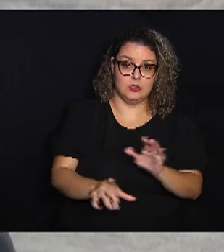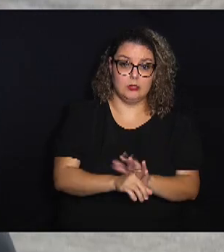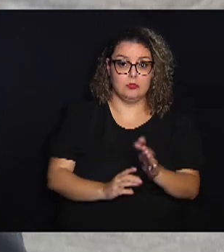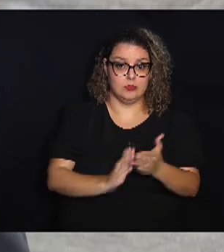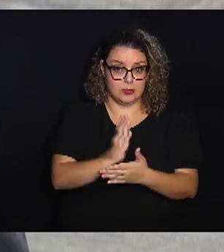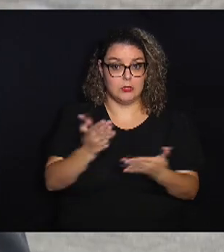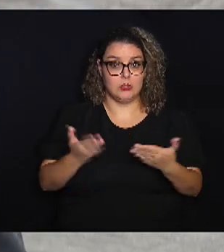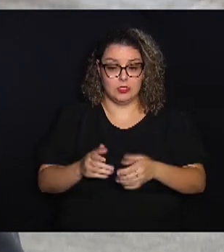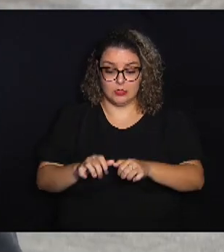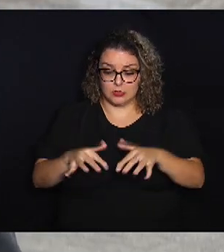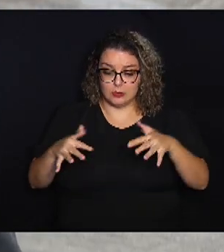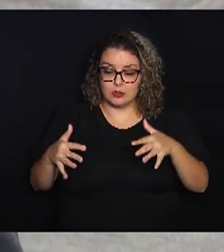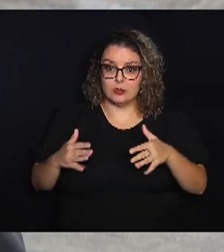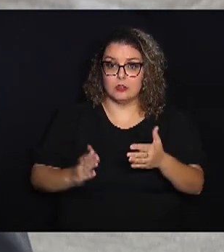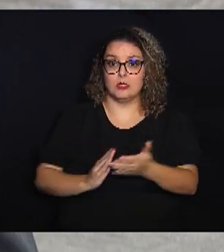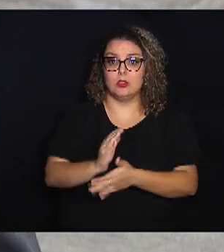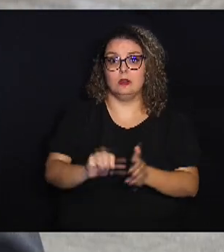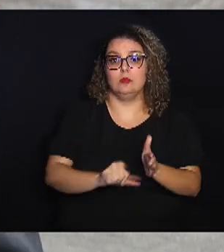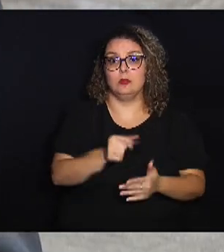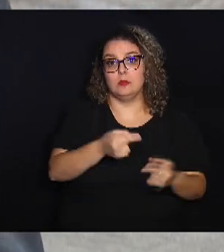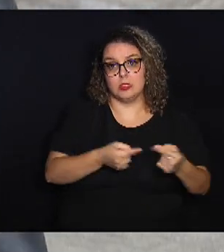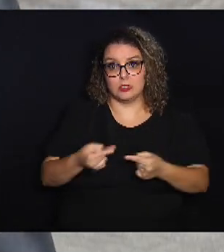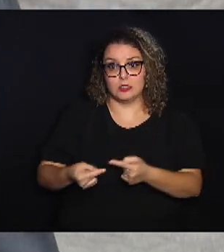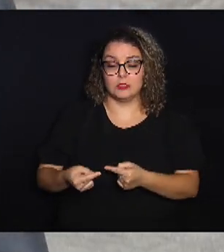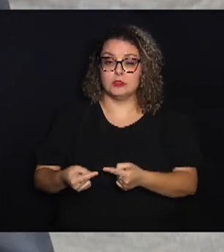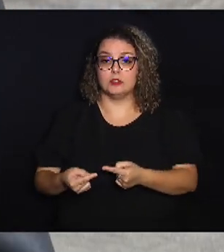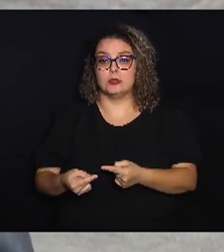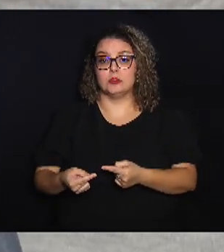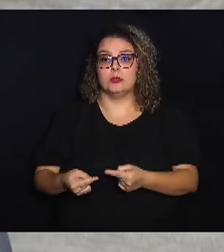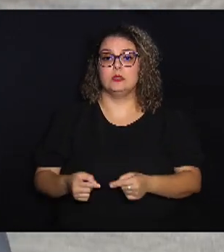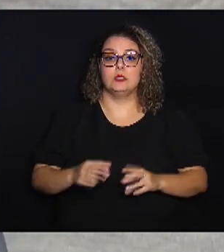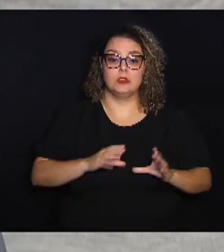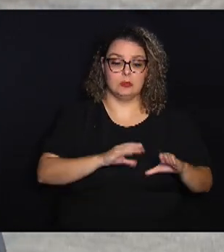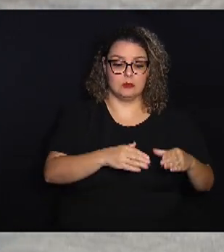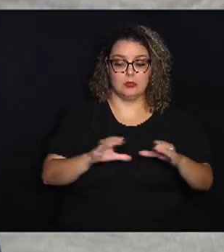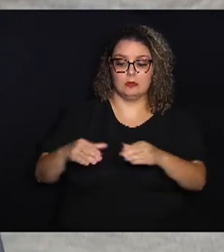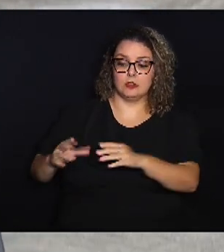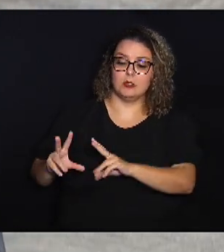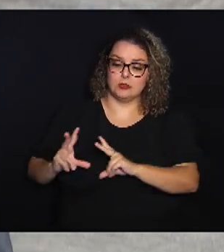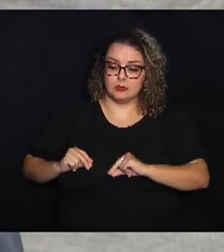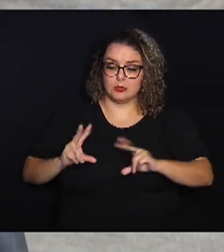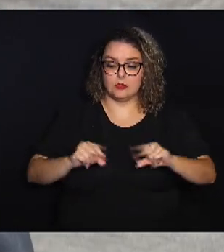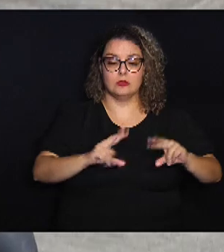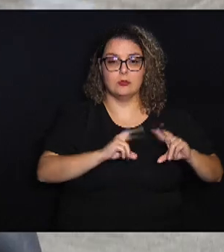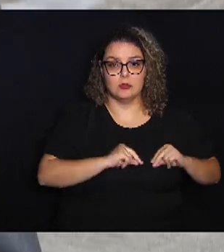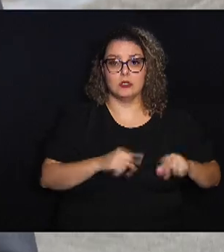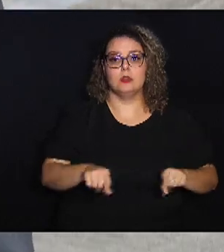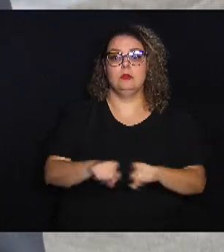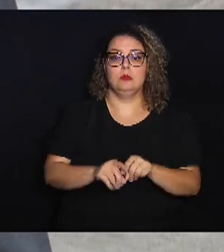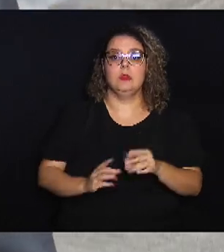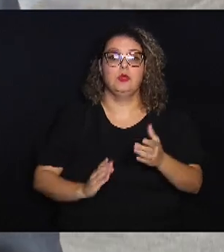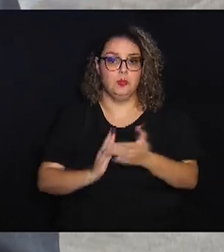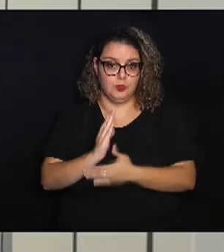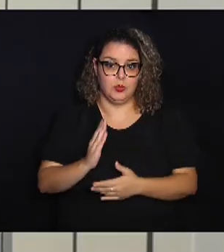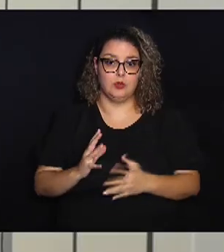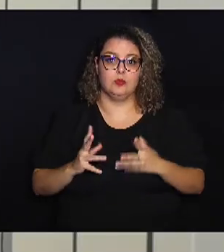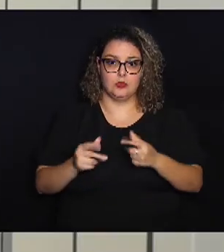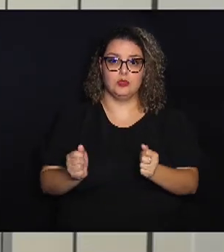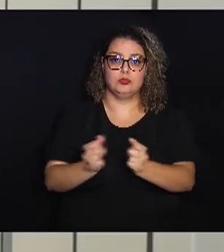agora o plenário aprova em primeira discussão, e as comissões de mérito lá na frente também aprovem por